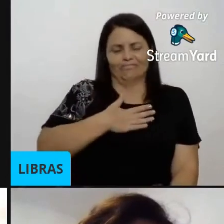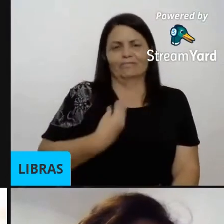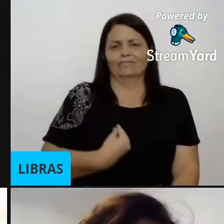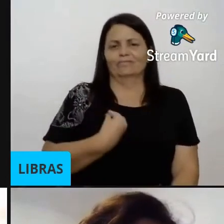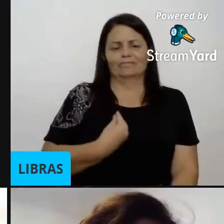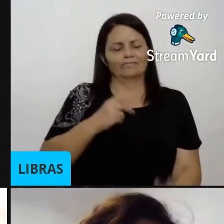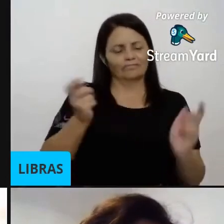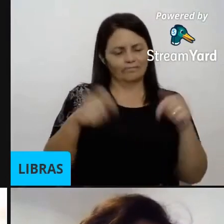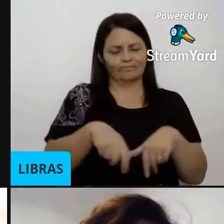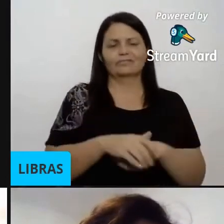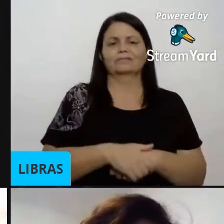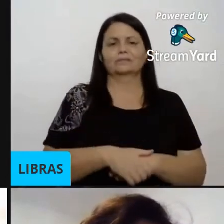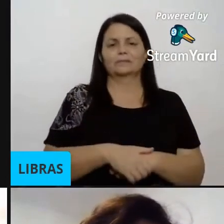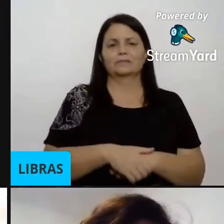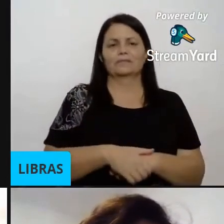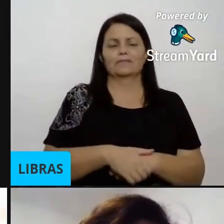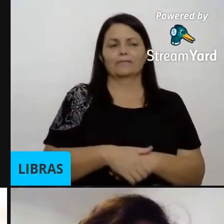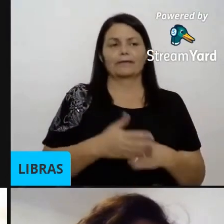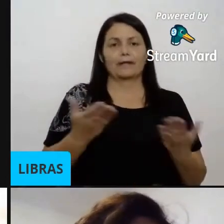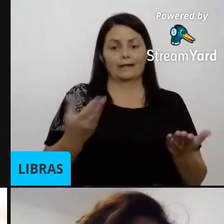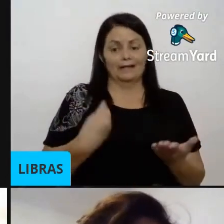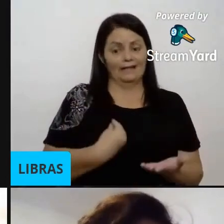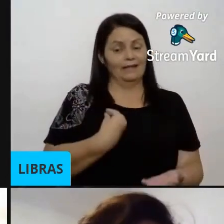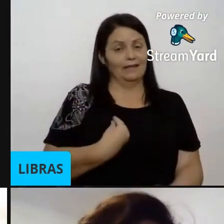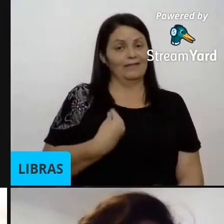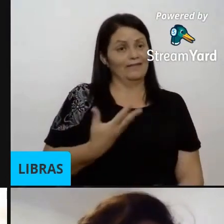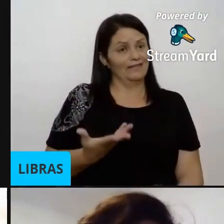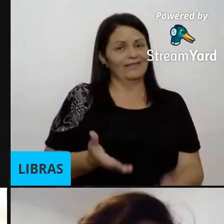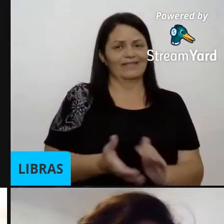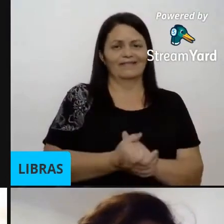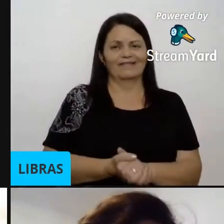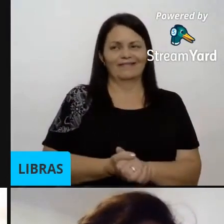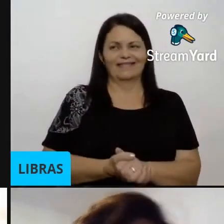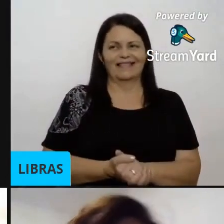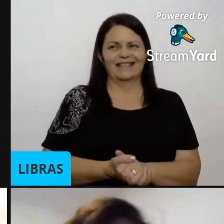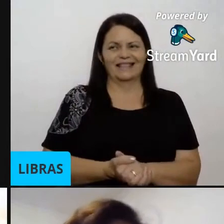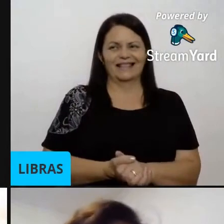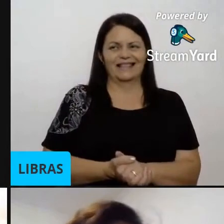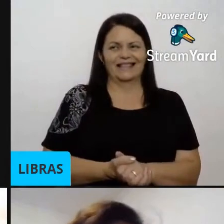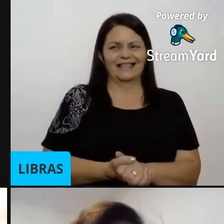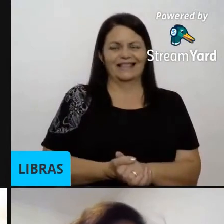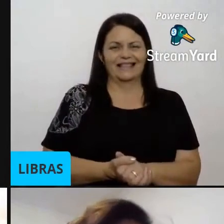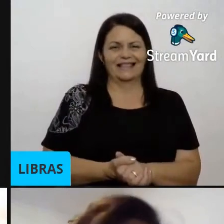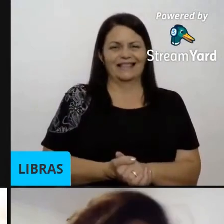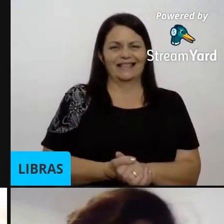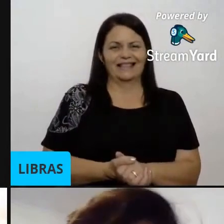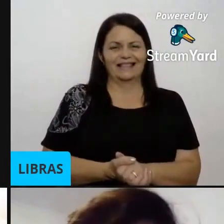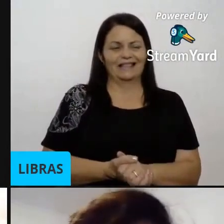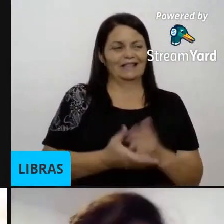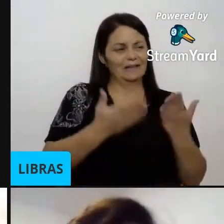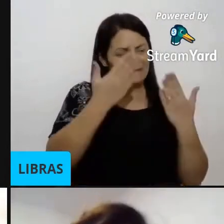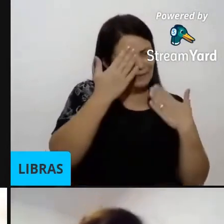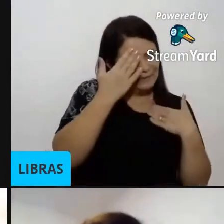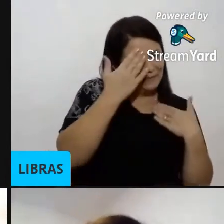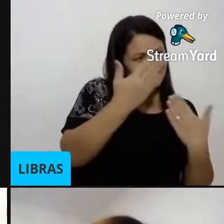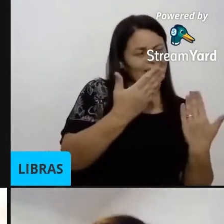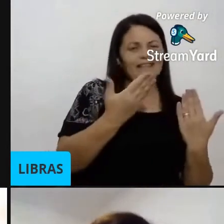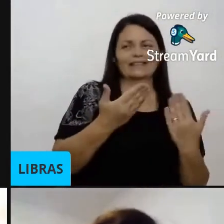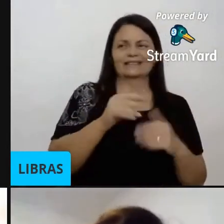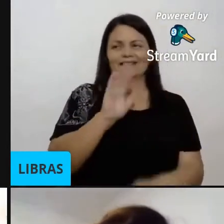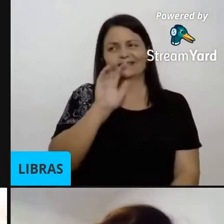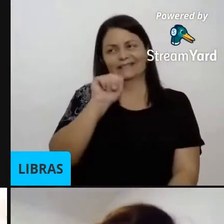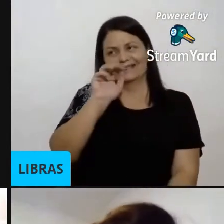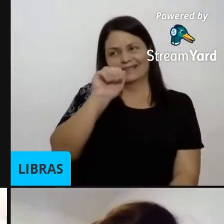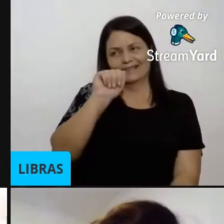possível. Vivendo essa aventura da vida. Muito bom. Muito obrigada, doutor Tchau, César. gente.